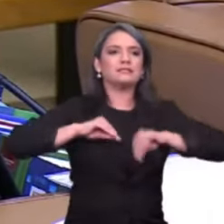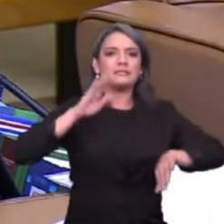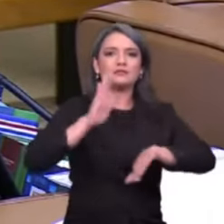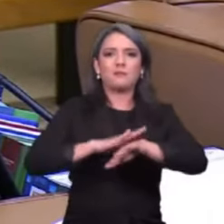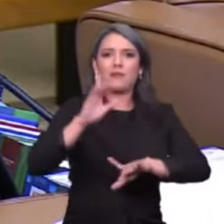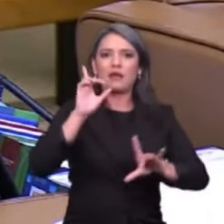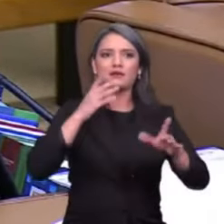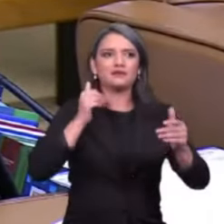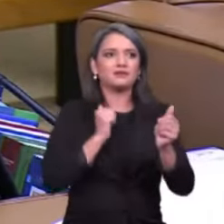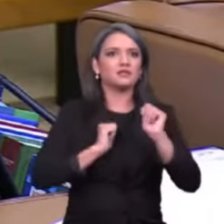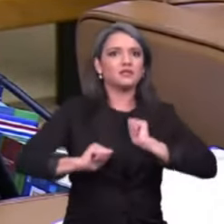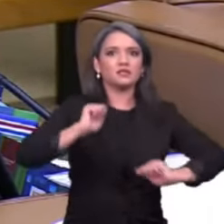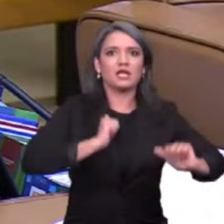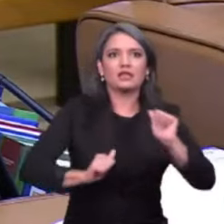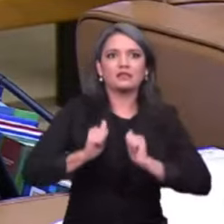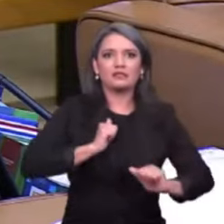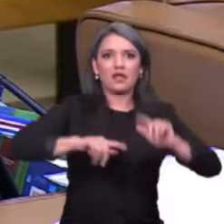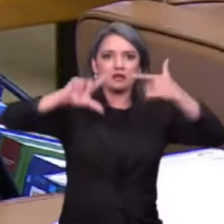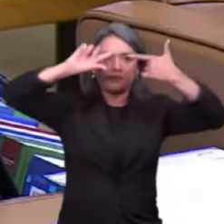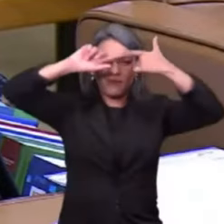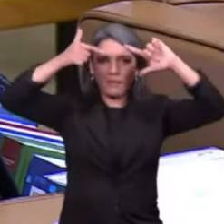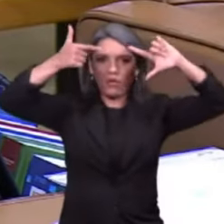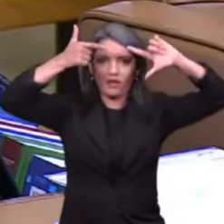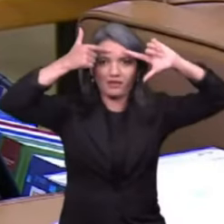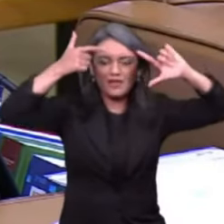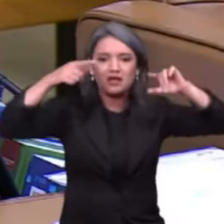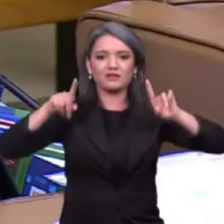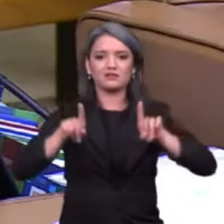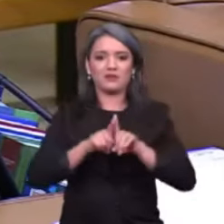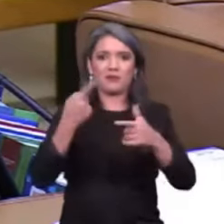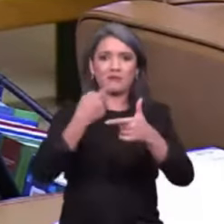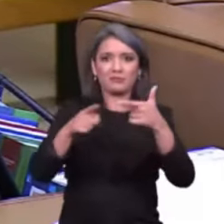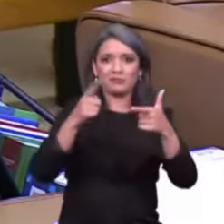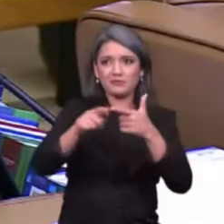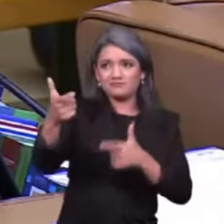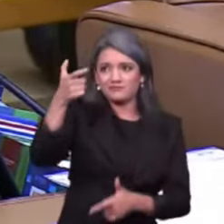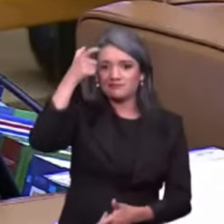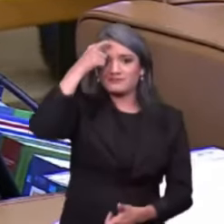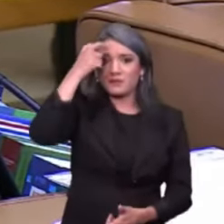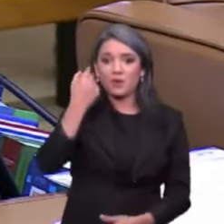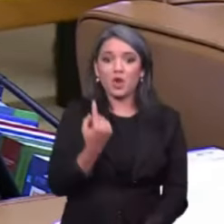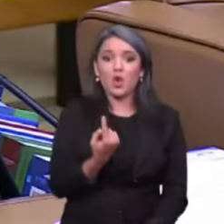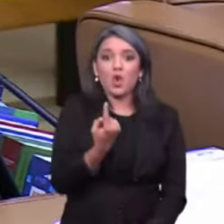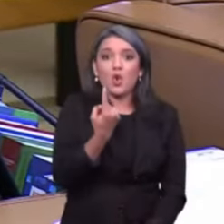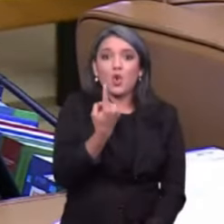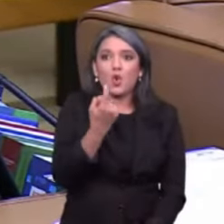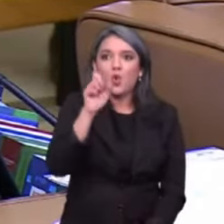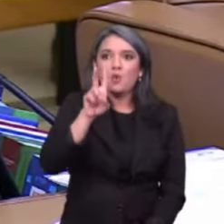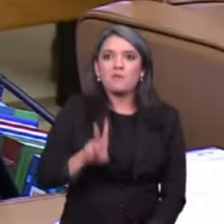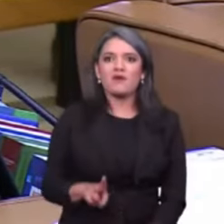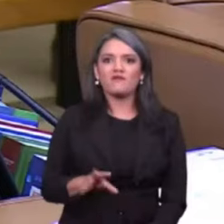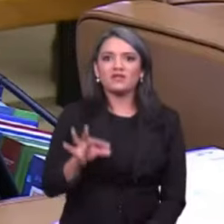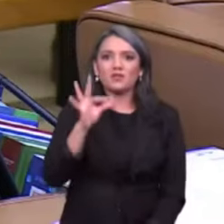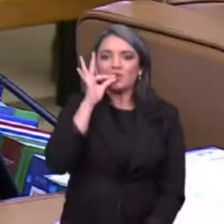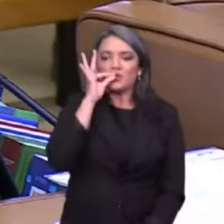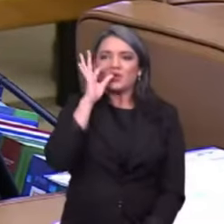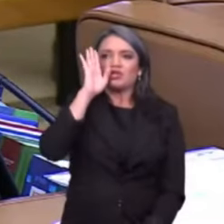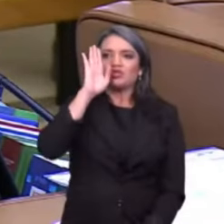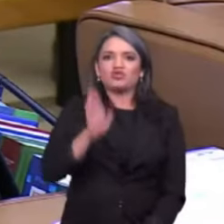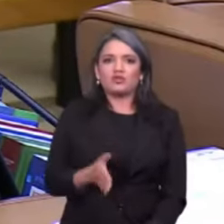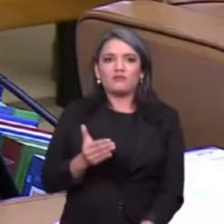depressão, bipolaridade, esquizofrenia, com uma única inalação sendo responsável por